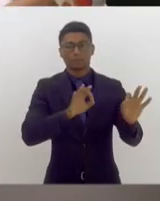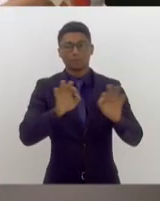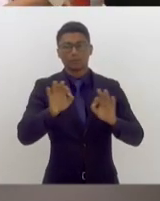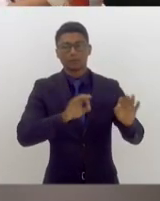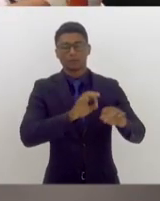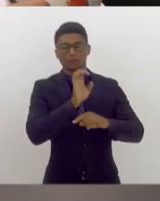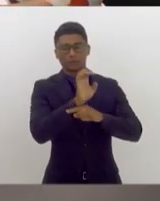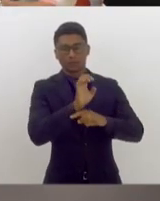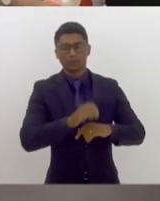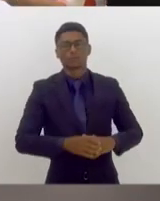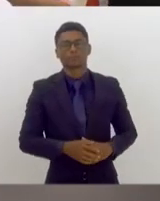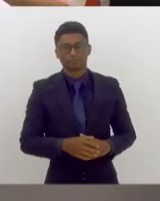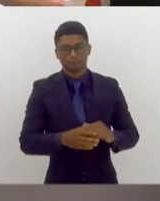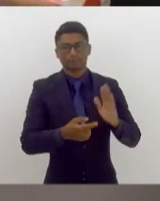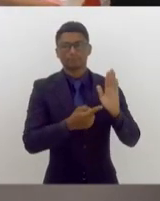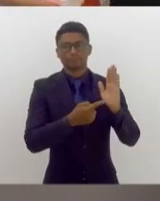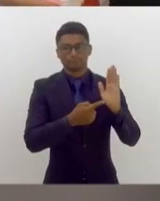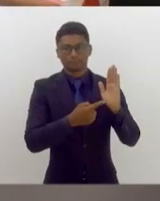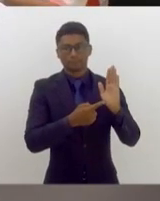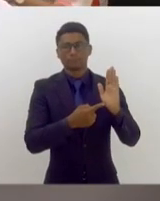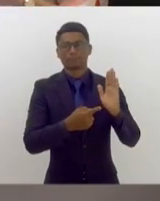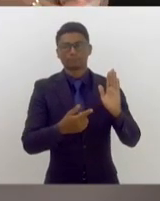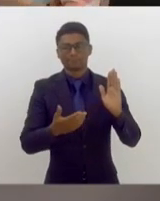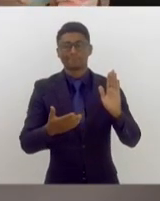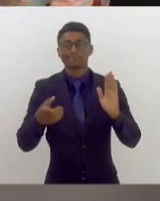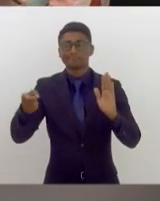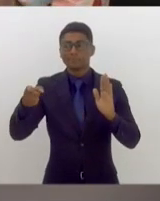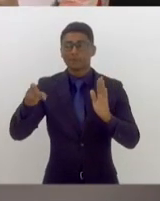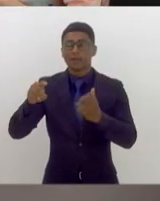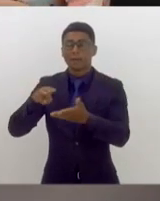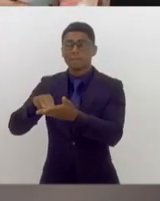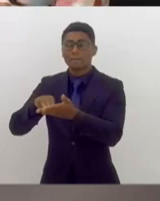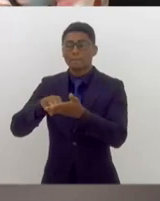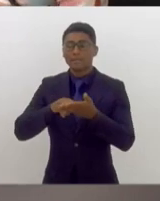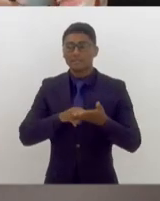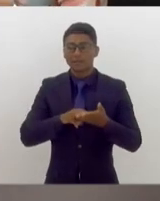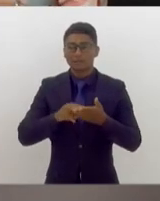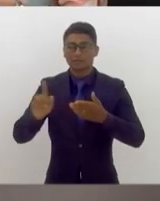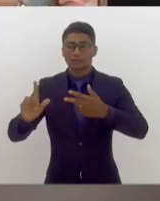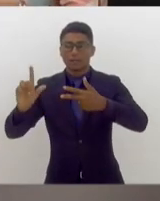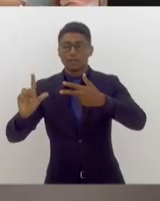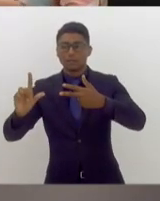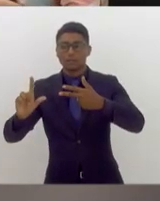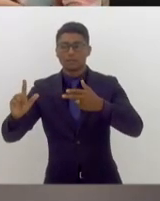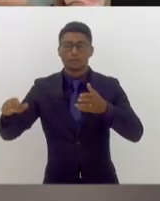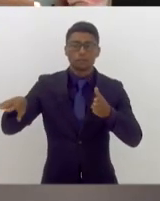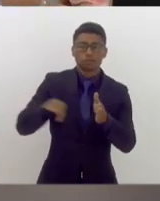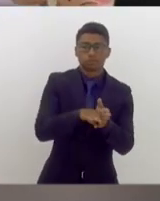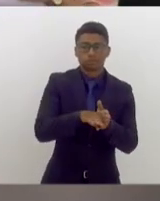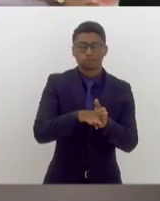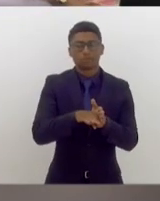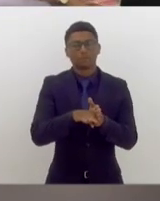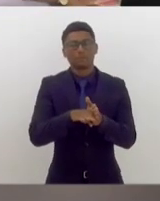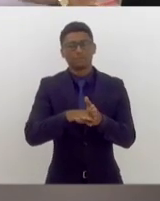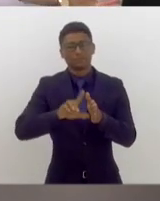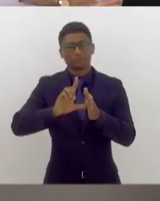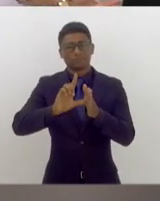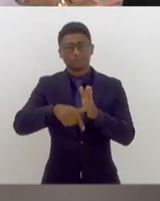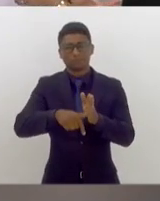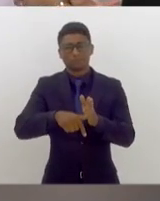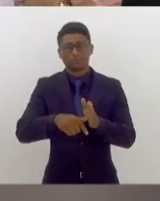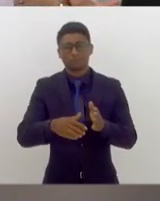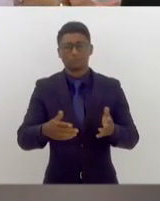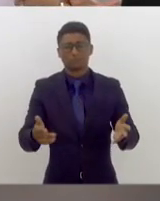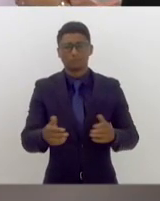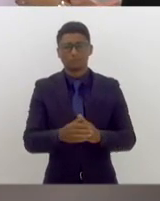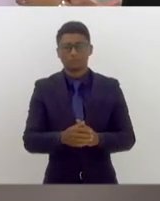já frisado aqui, chegou com bastante atraso, né, a legislativa, porque o nosso congresso foi em 2019. Pela lógica,